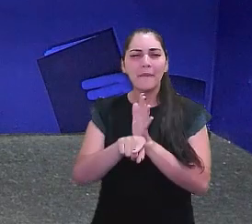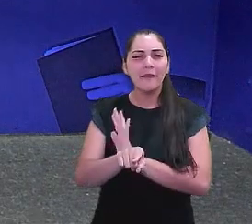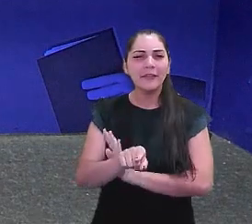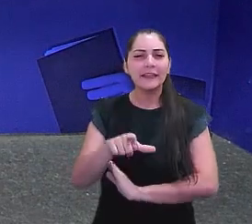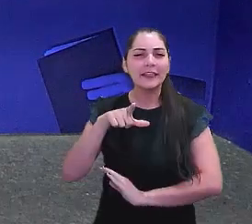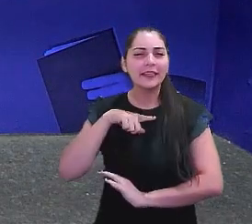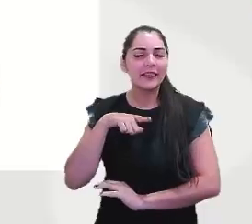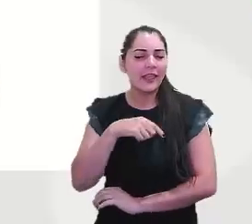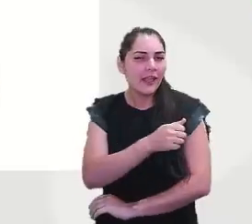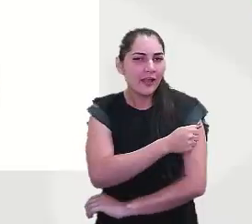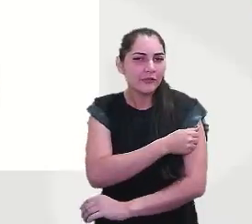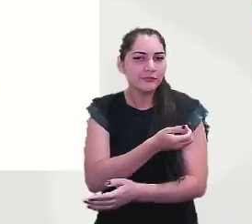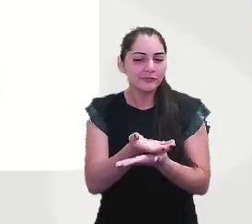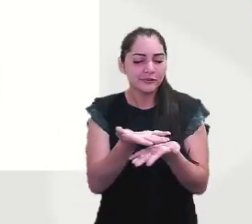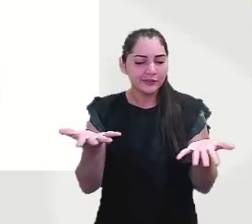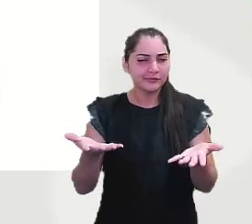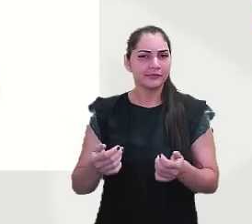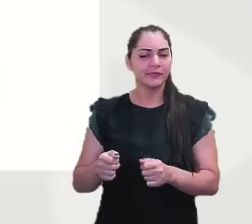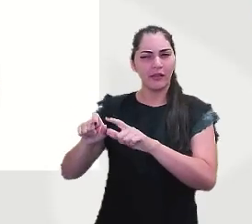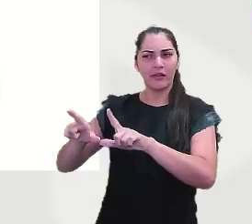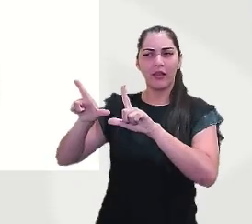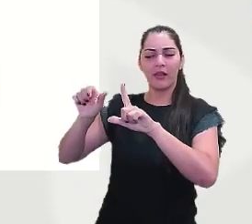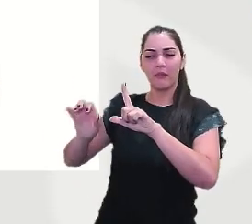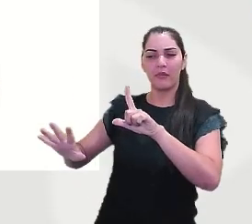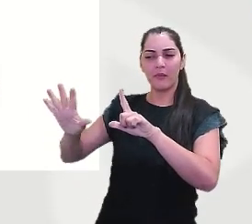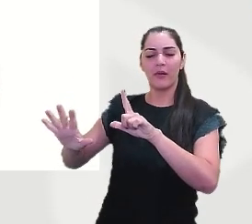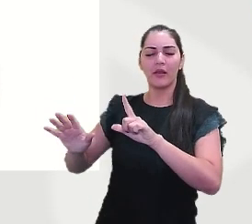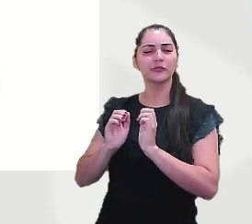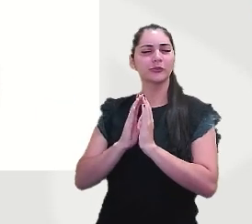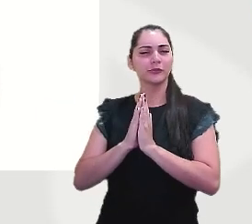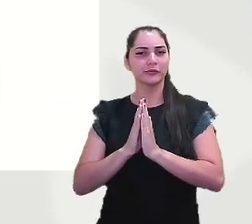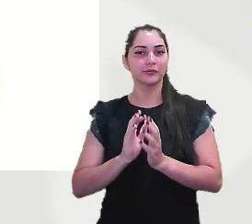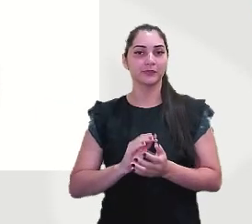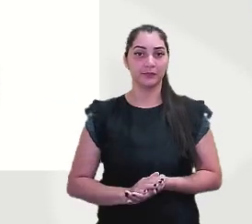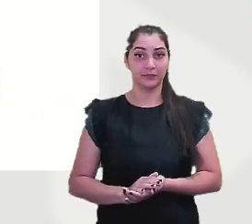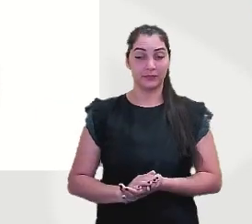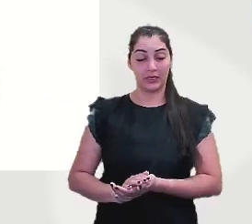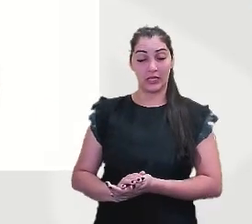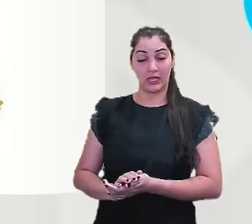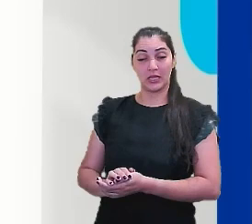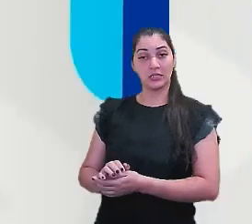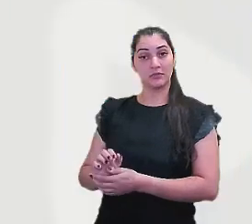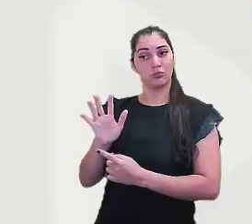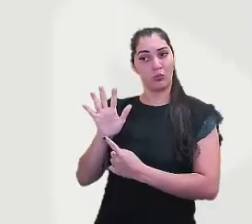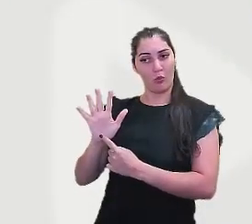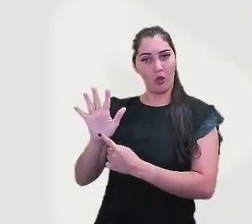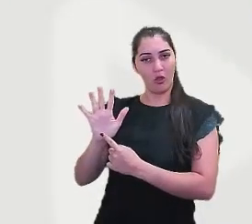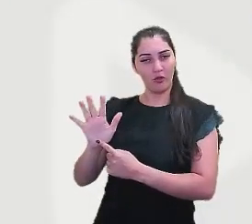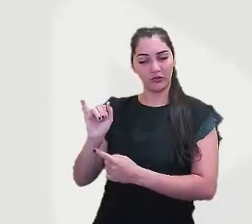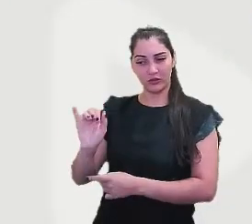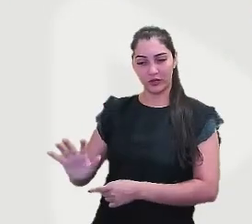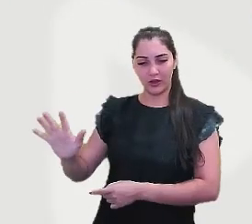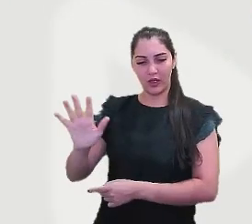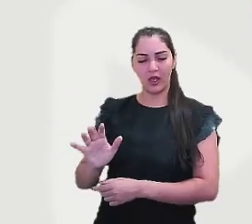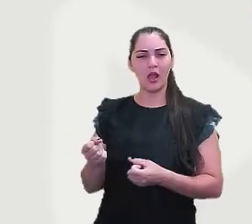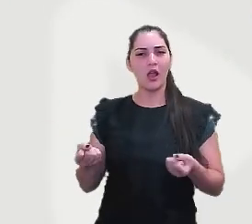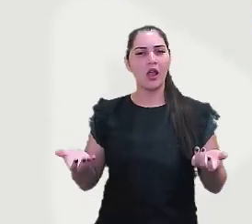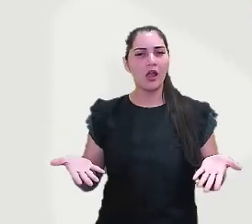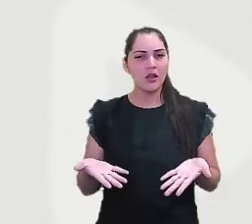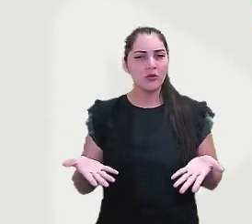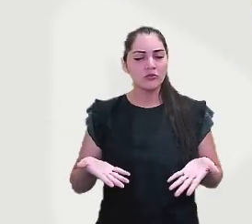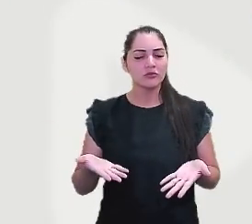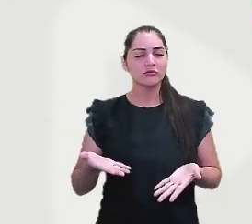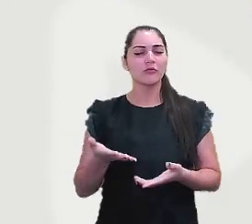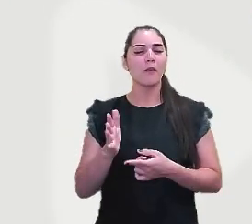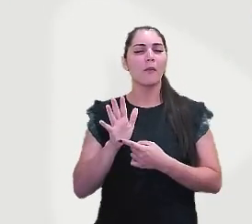Dito isso, abra essa imagem aí, por favor, produção, para eles. Isso, perfeito. Já vou pedir para a produção segurar nessa imagem, porque a gente agora vai reforçar,